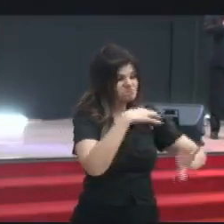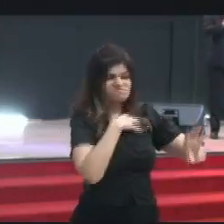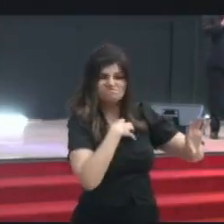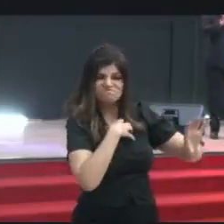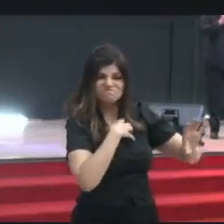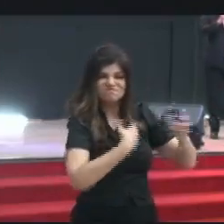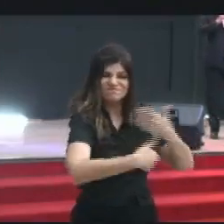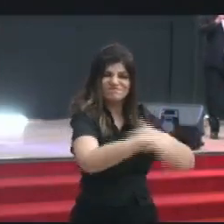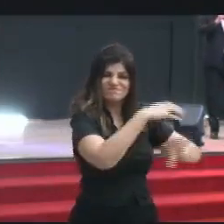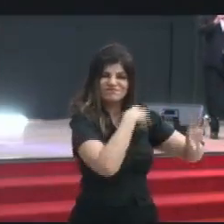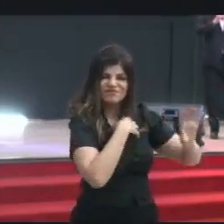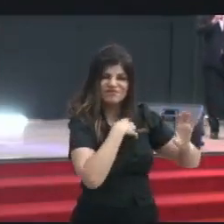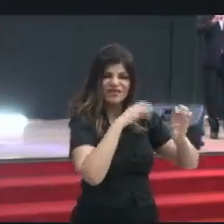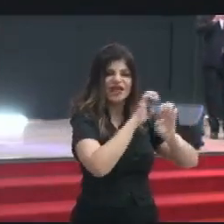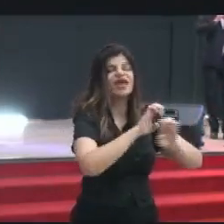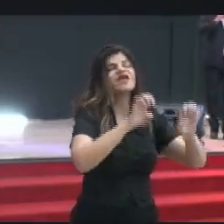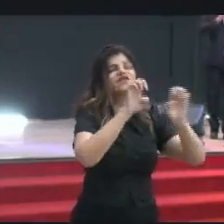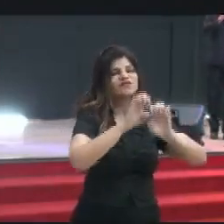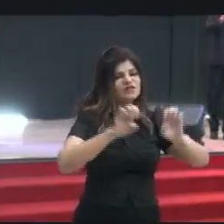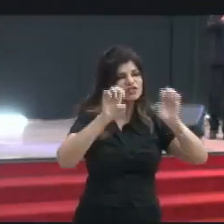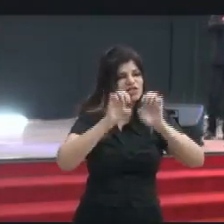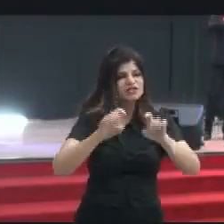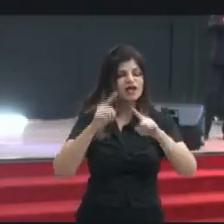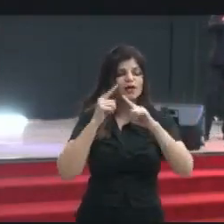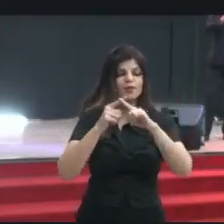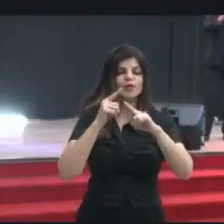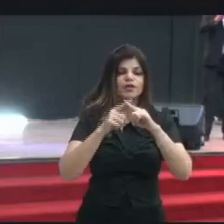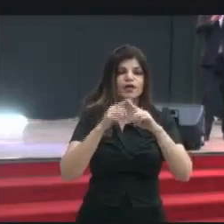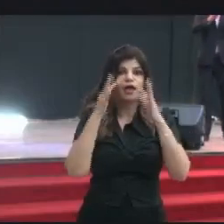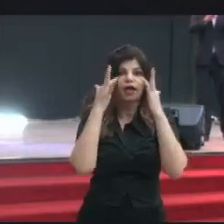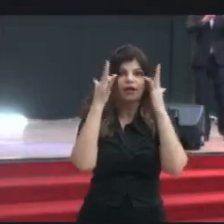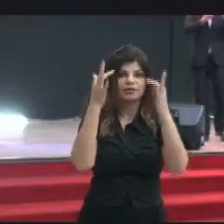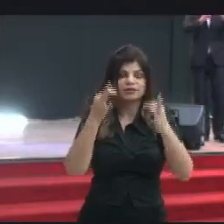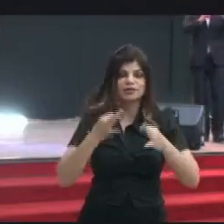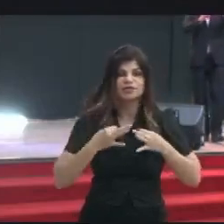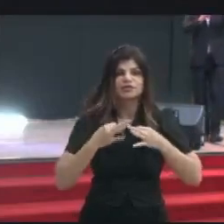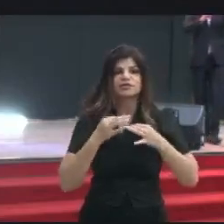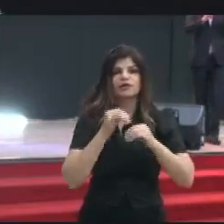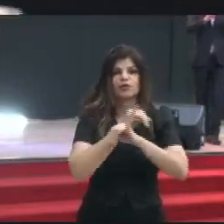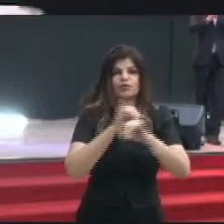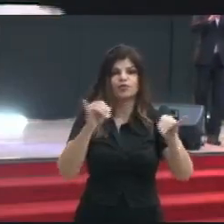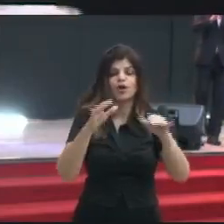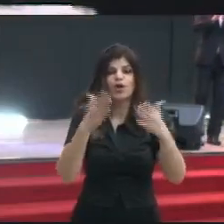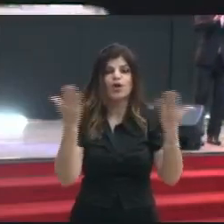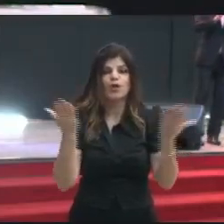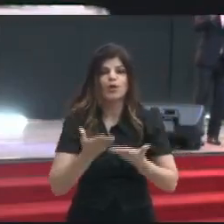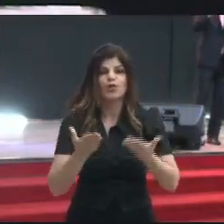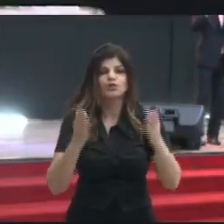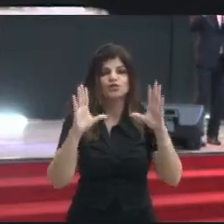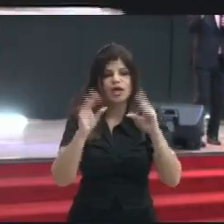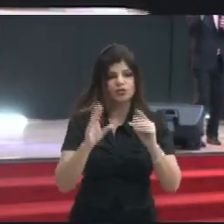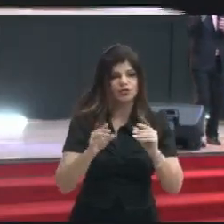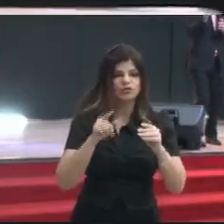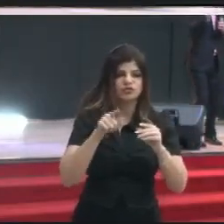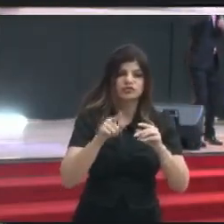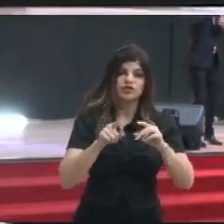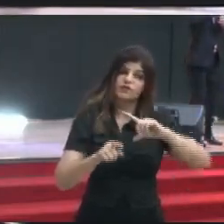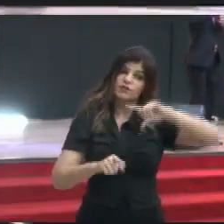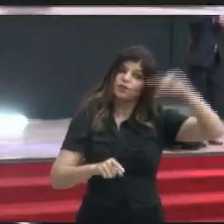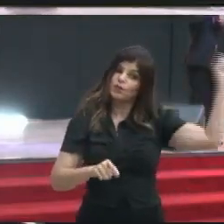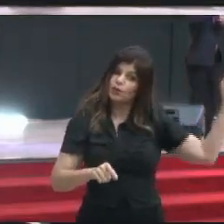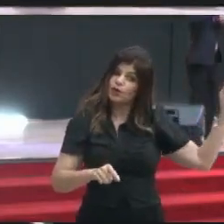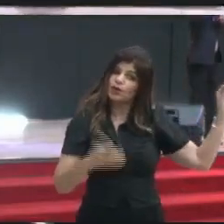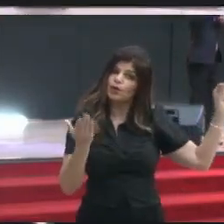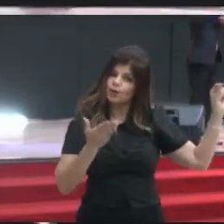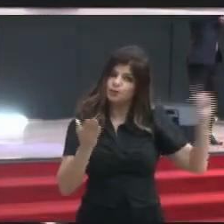intencionalidade na evangelização, porque preste atenção no que eu vou te dizer. Hoje à noite, quando você sair